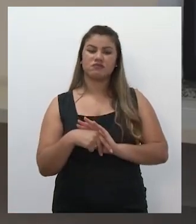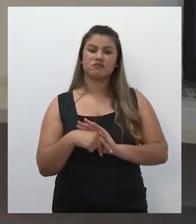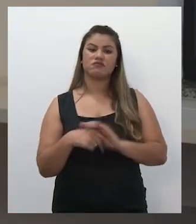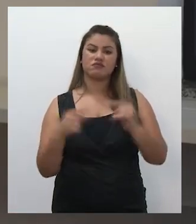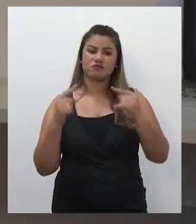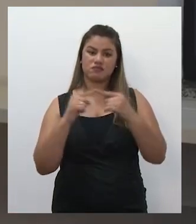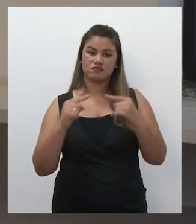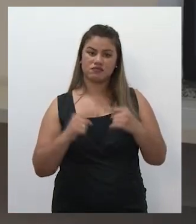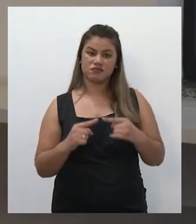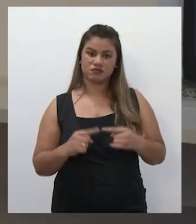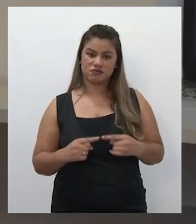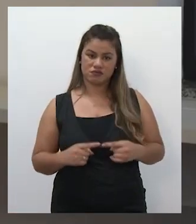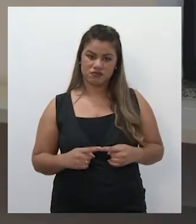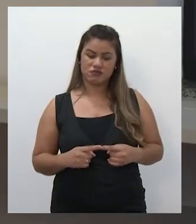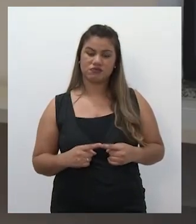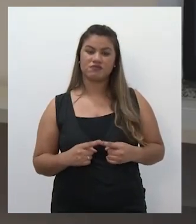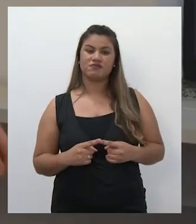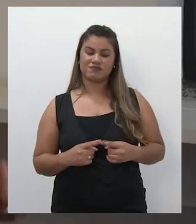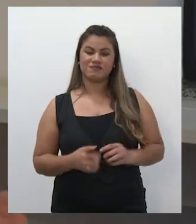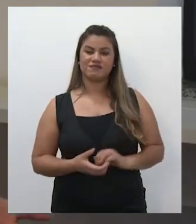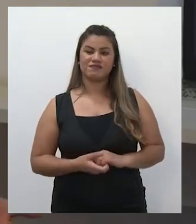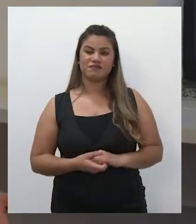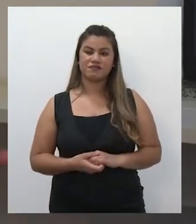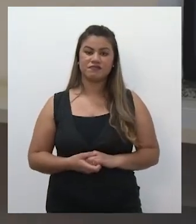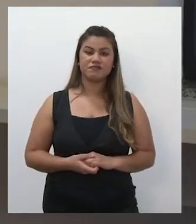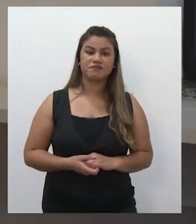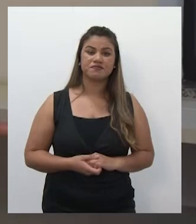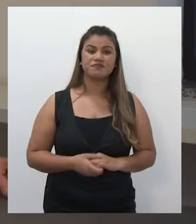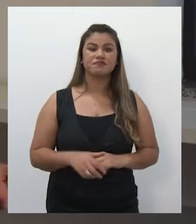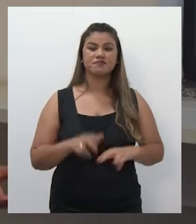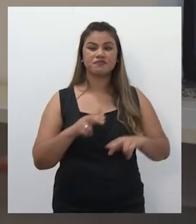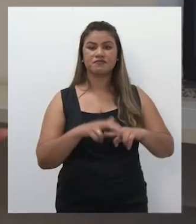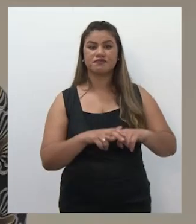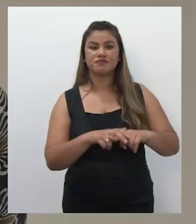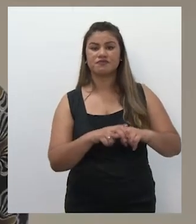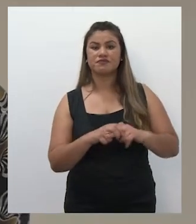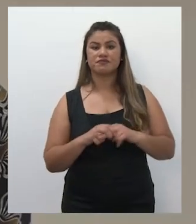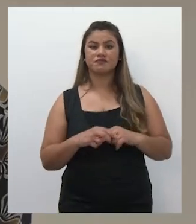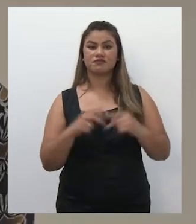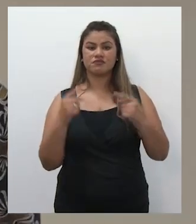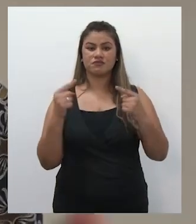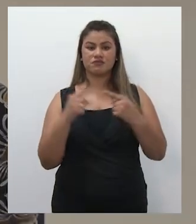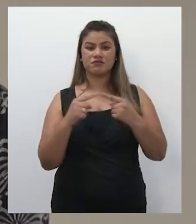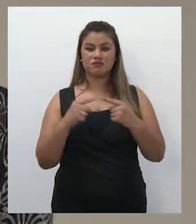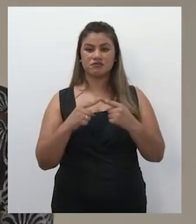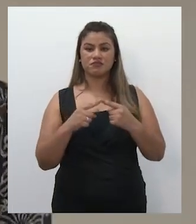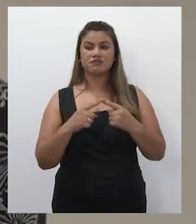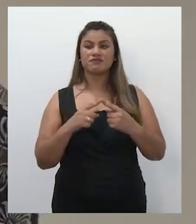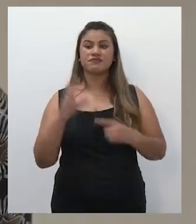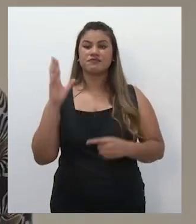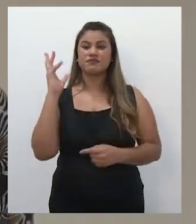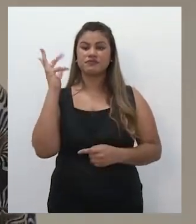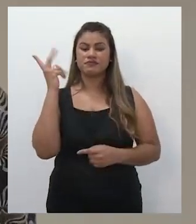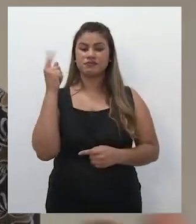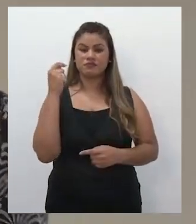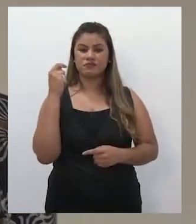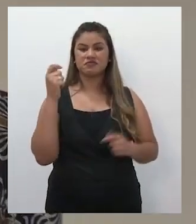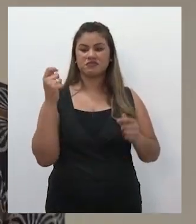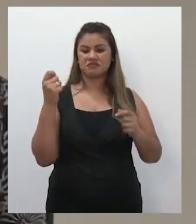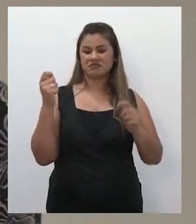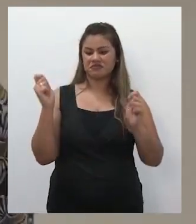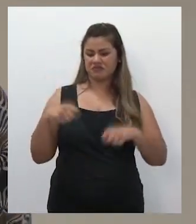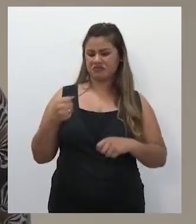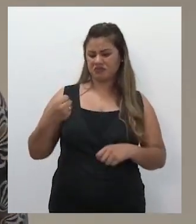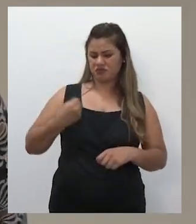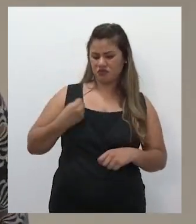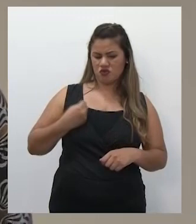até já trazem dentro de si. E por isso mesmo, não são competências que você possa valorar com nota ou dizer